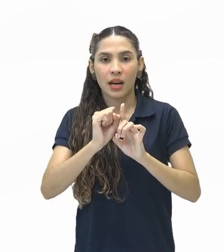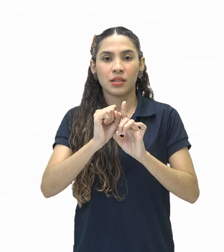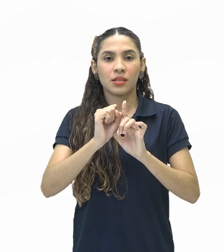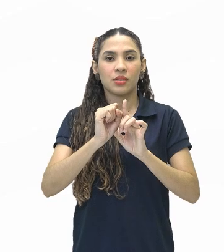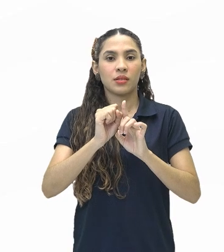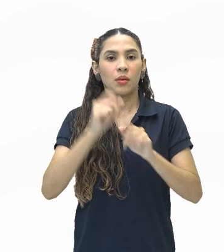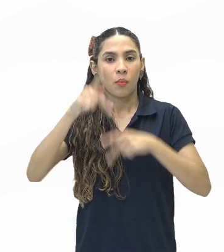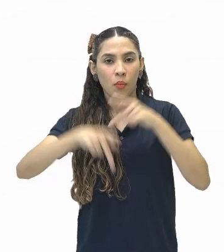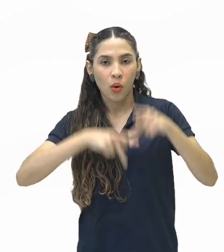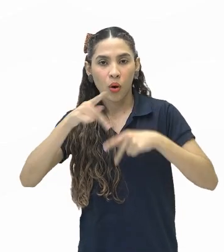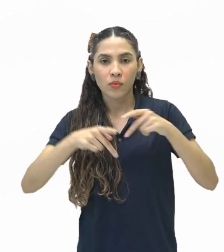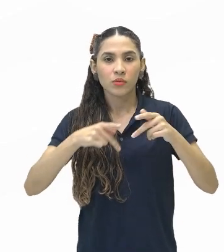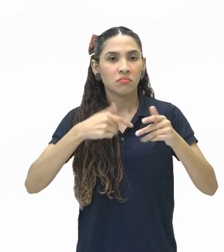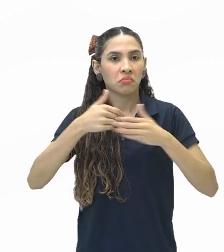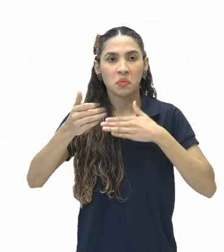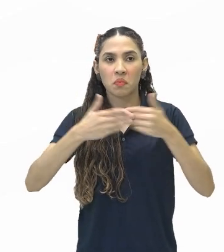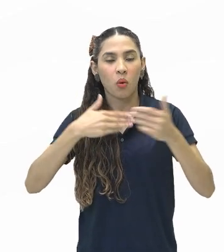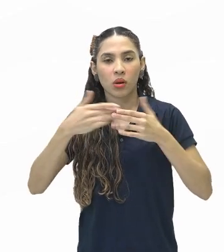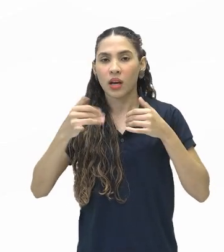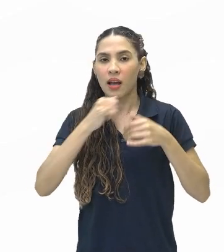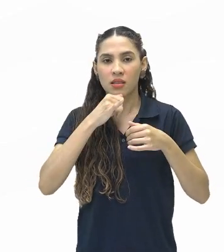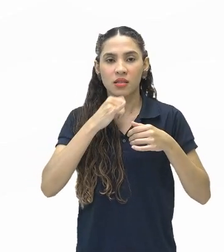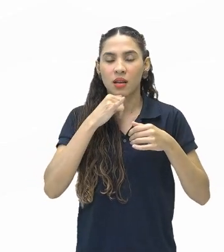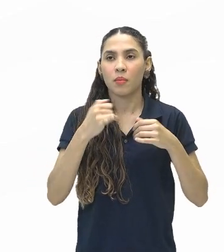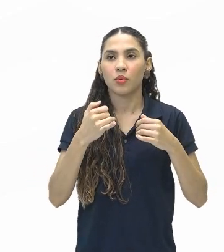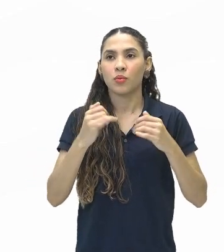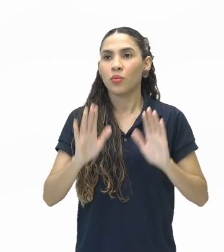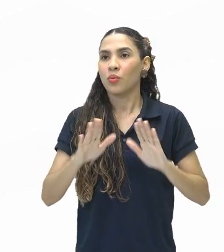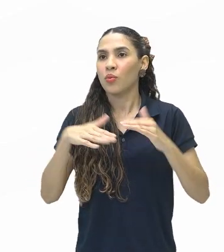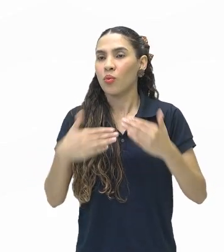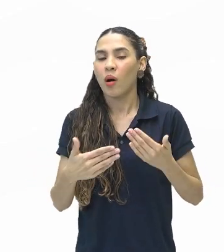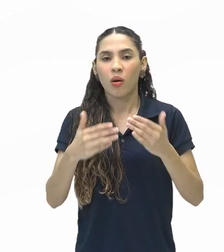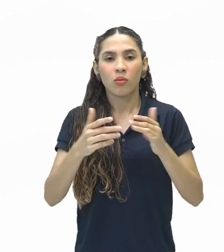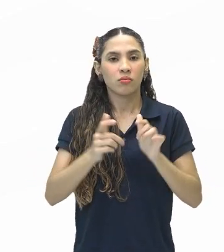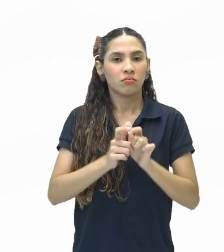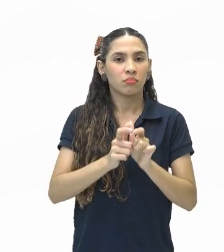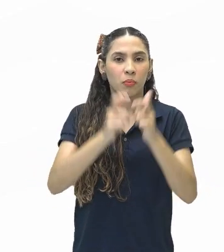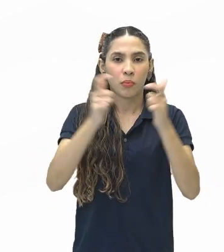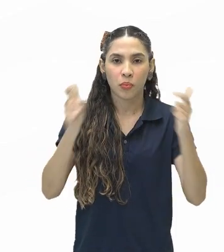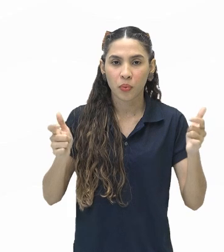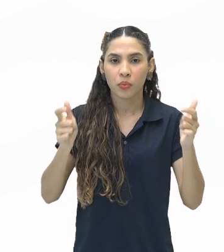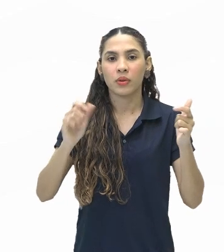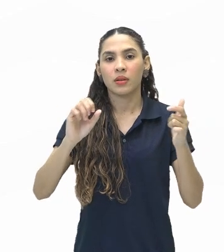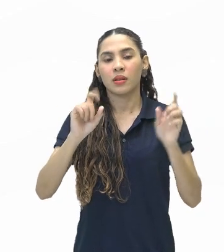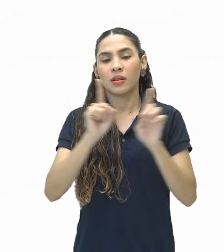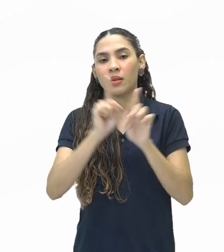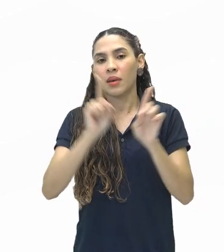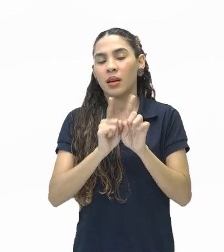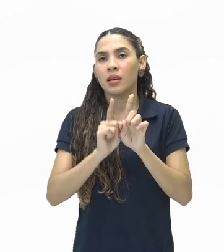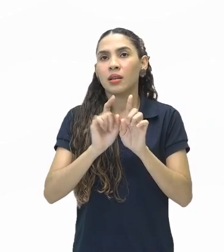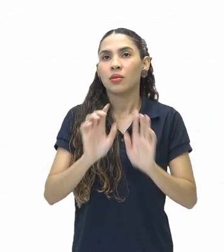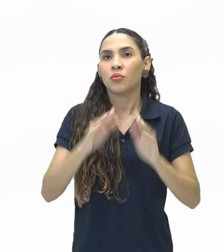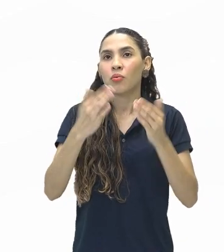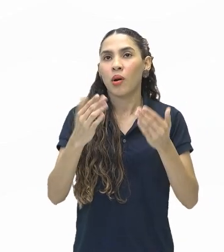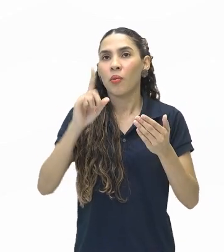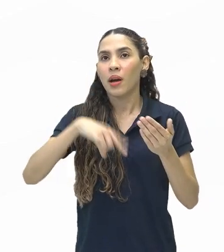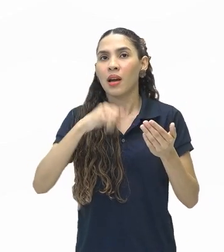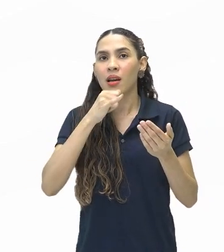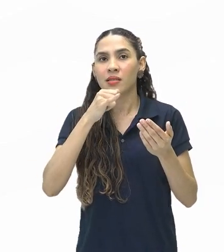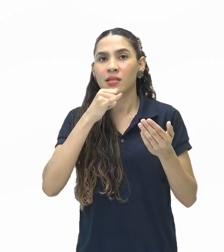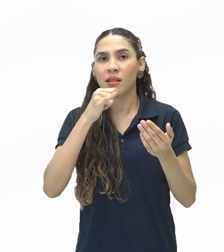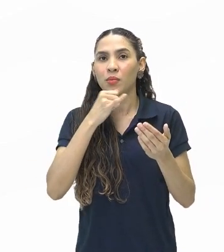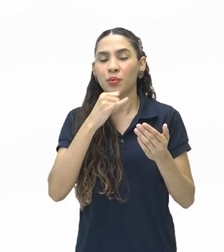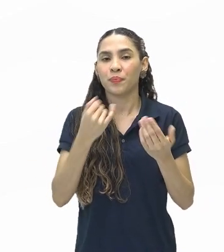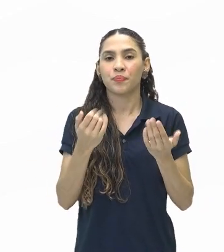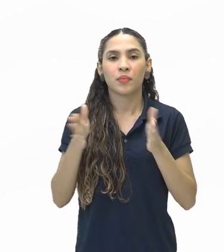não importa aí qual é a sua dimensão, não importa, né, qual é